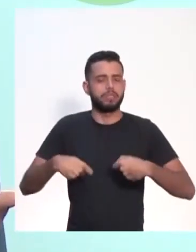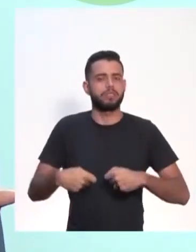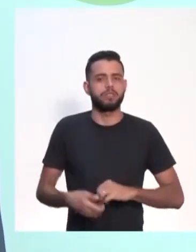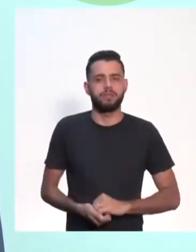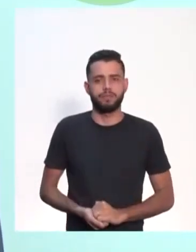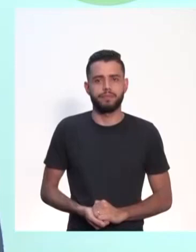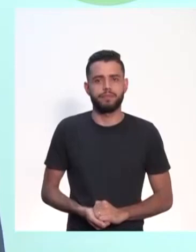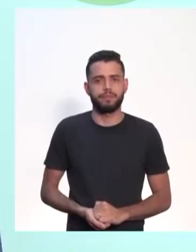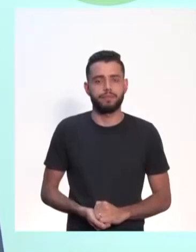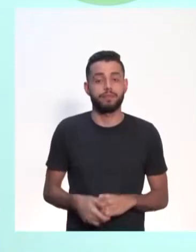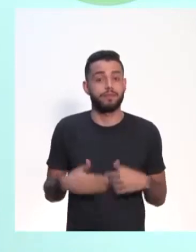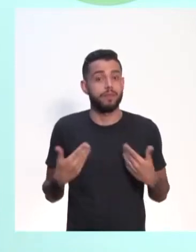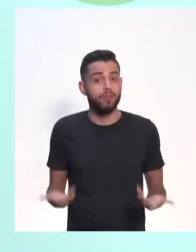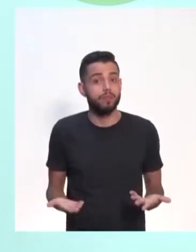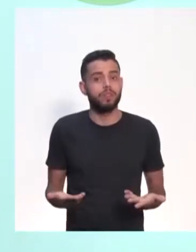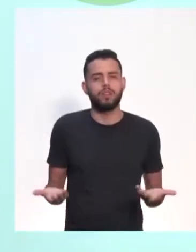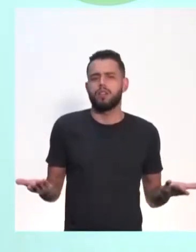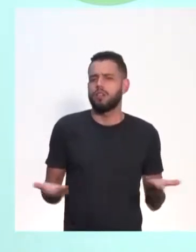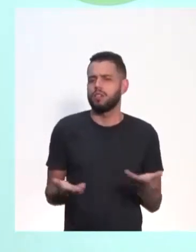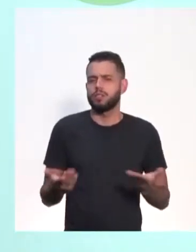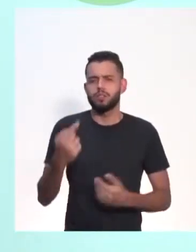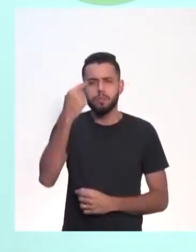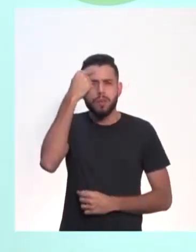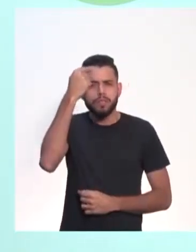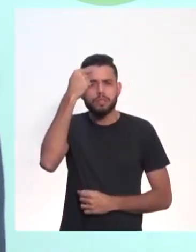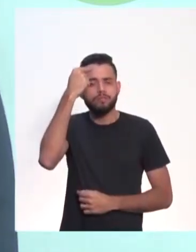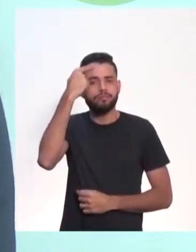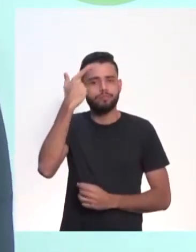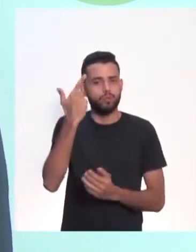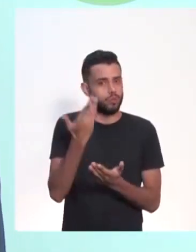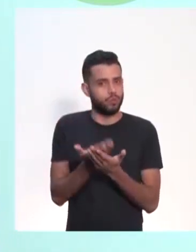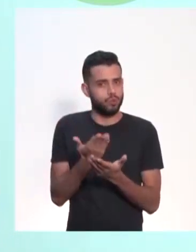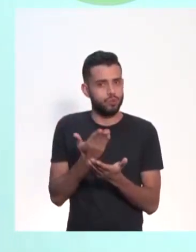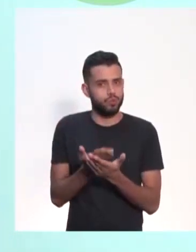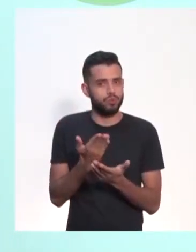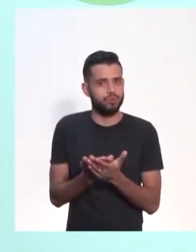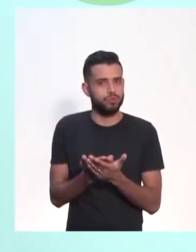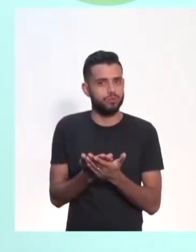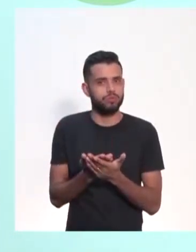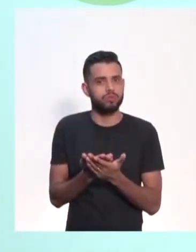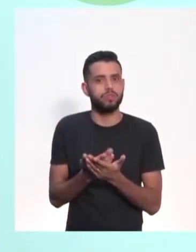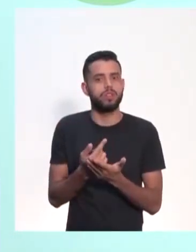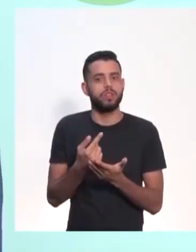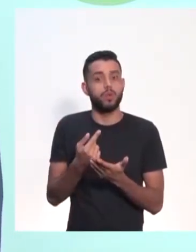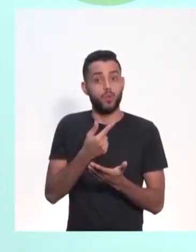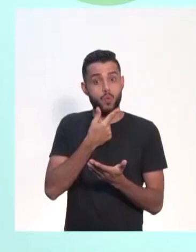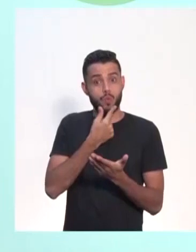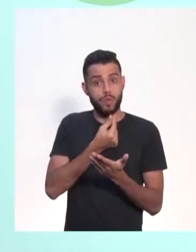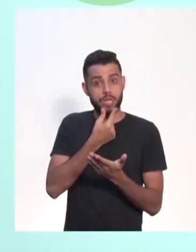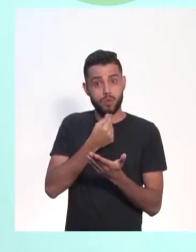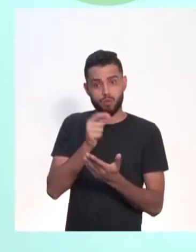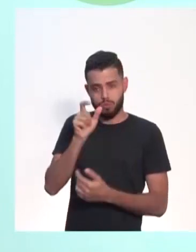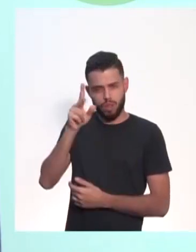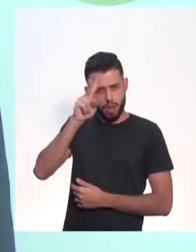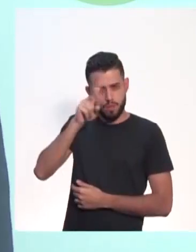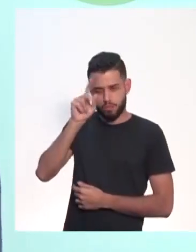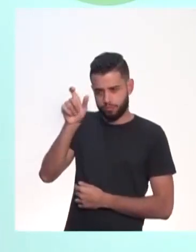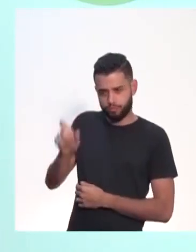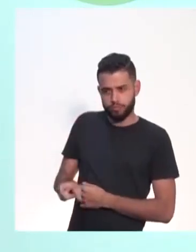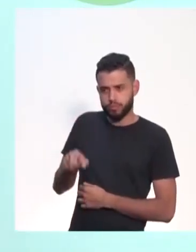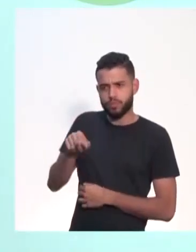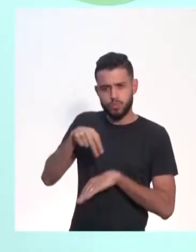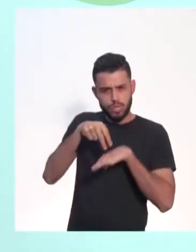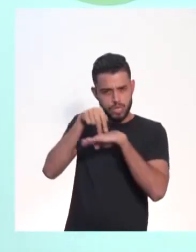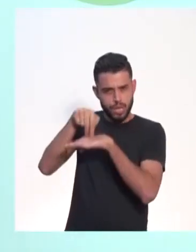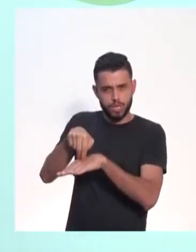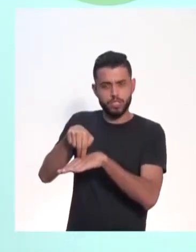para que a gente fale um pouco do estudo, eu falei aqui que esse menino ele tinha um objetivo, ele tinha uma meta